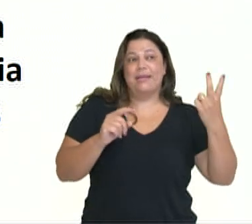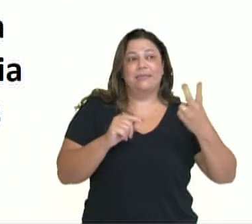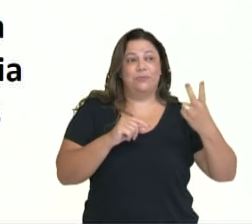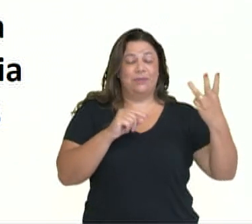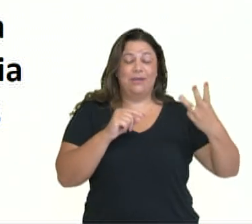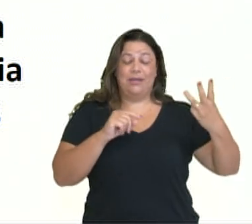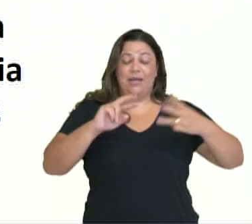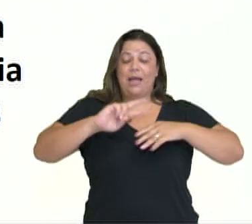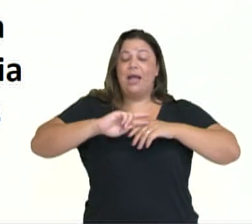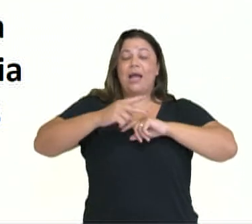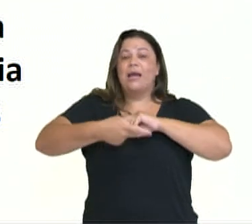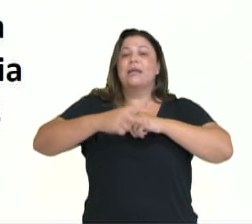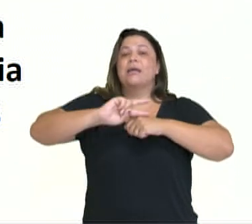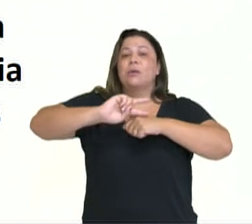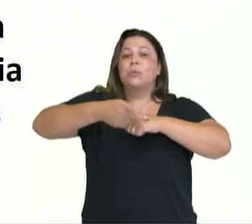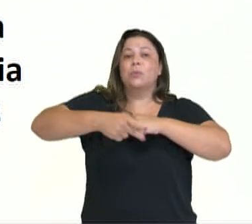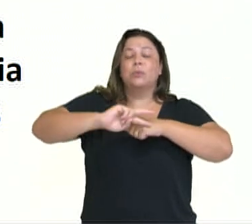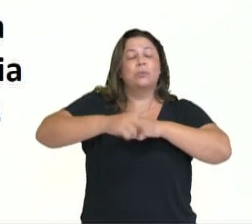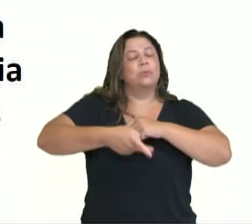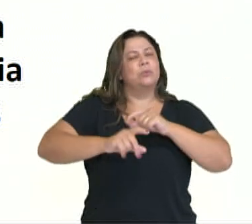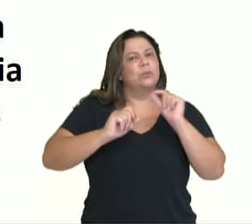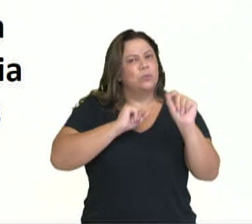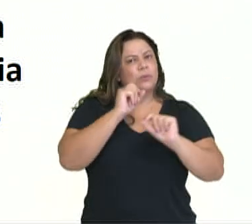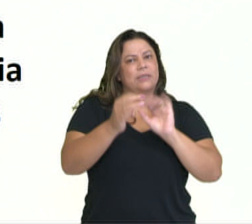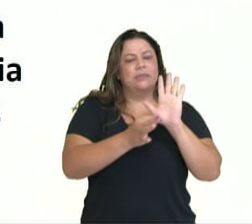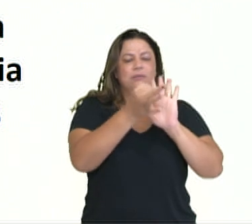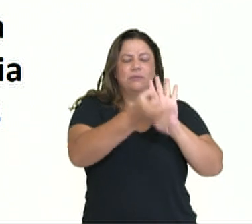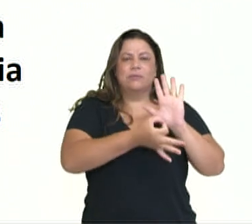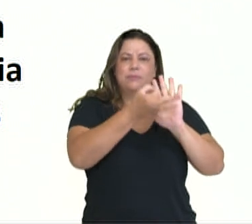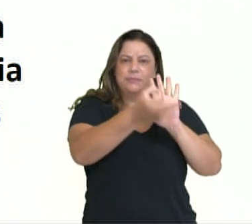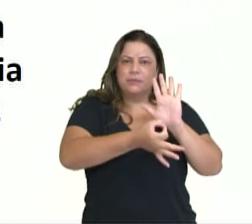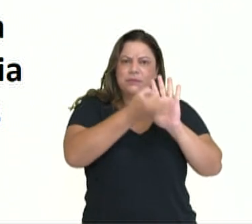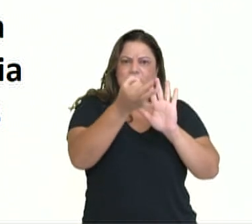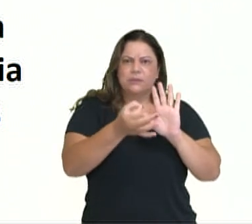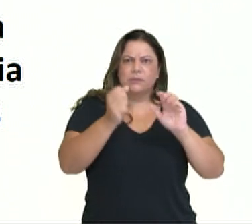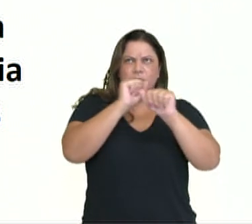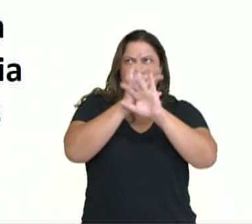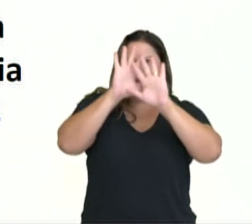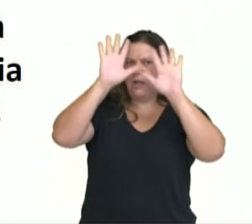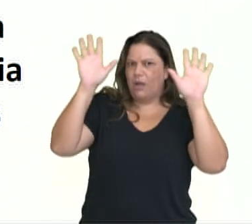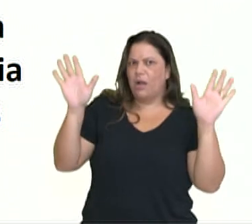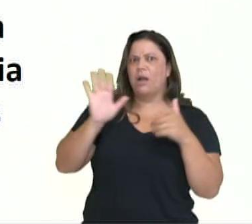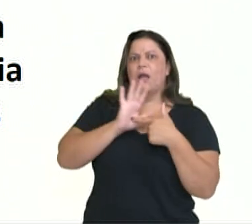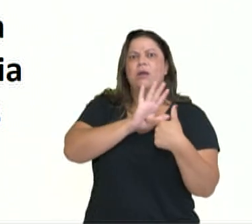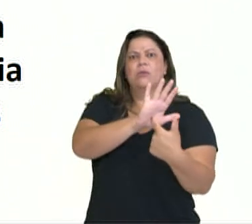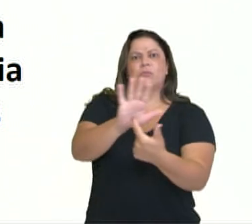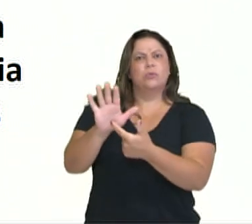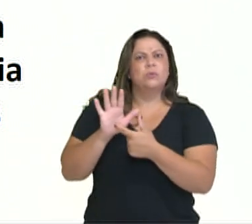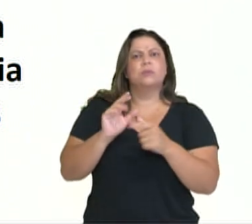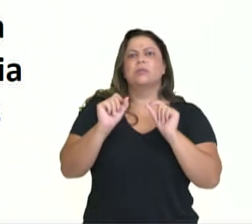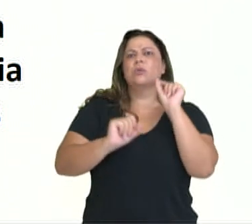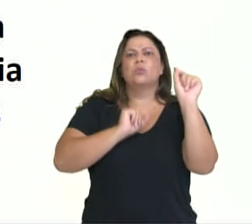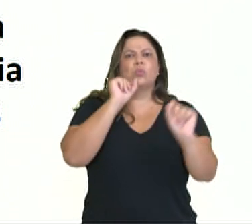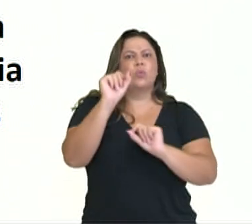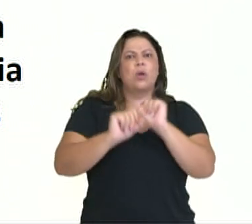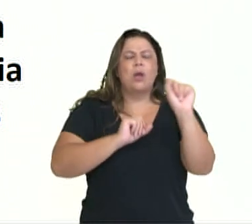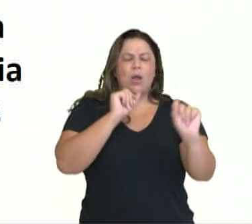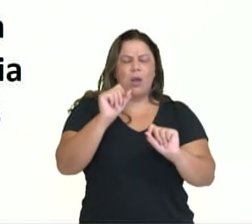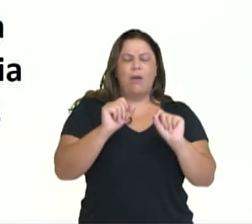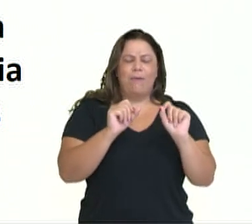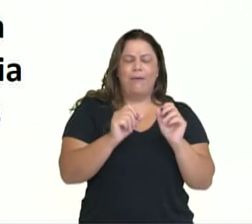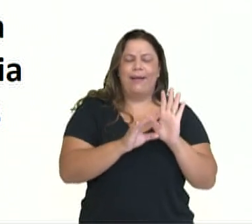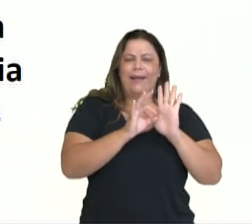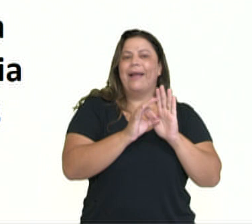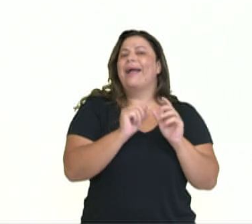Então, nessa argumentação, é importante ficar nítido qual é a causa, qual é